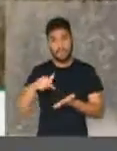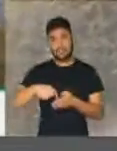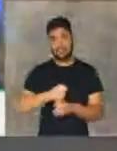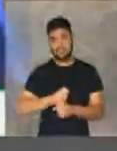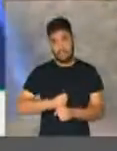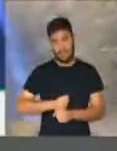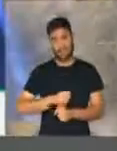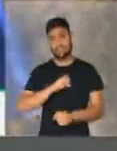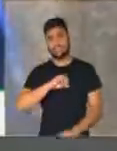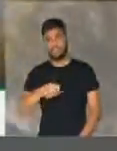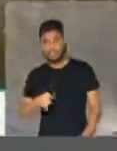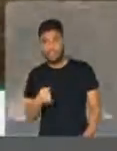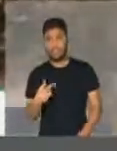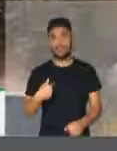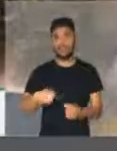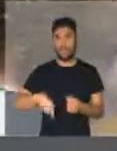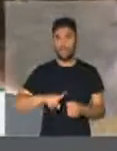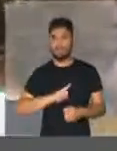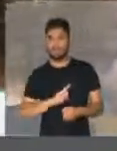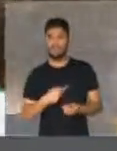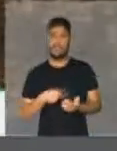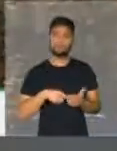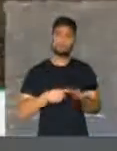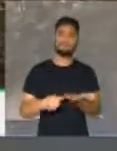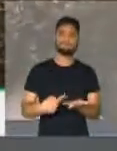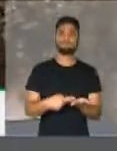início desse ano, que trata de